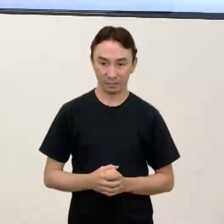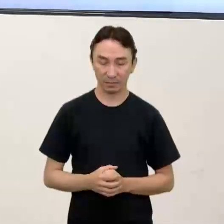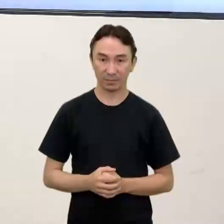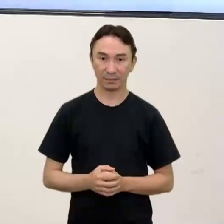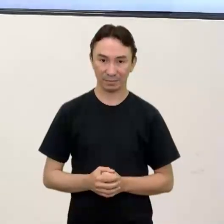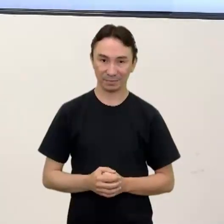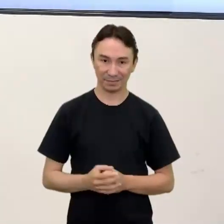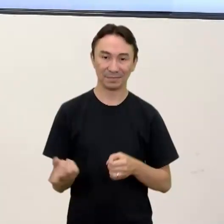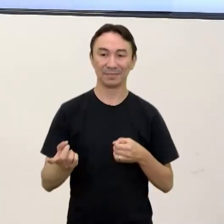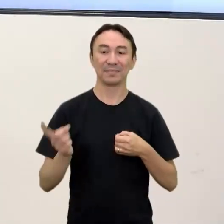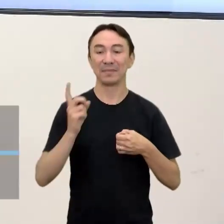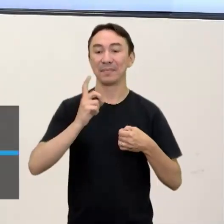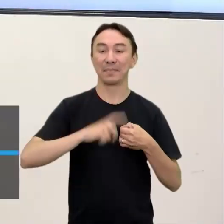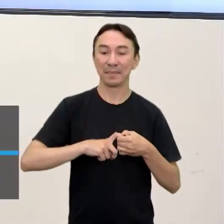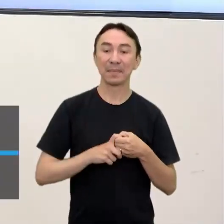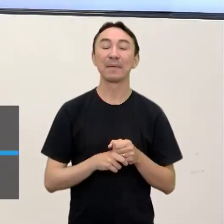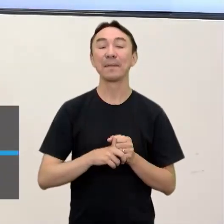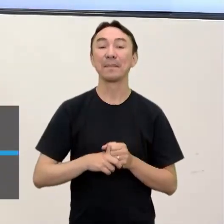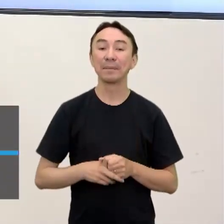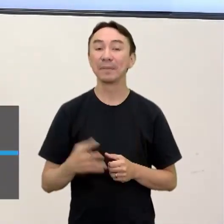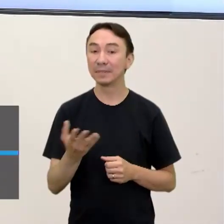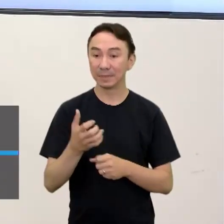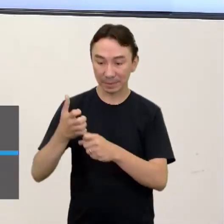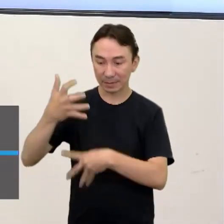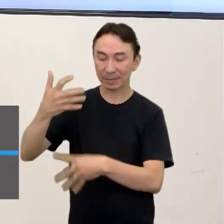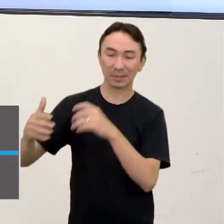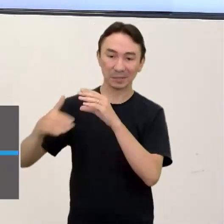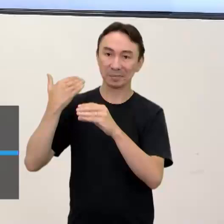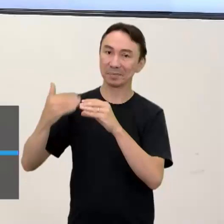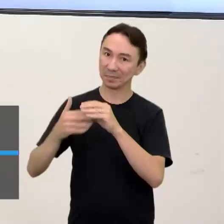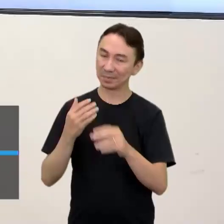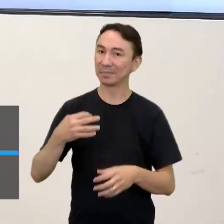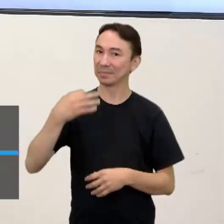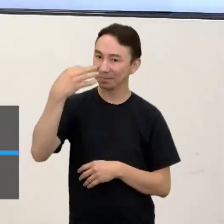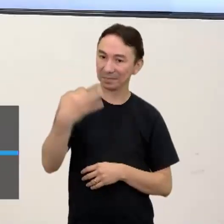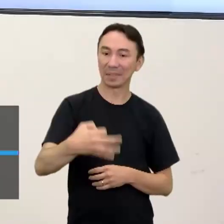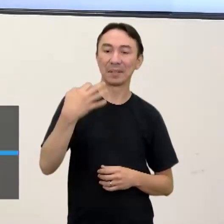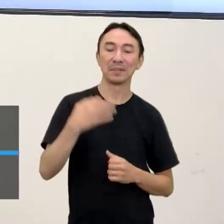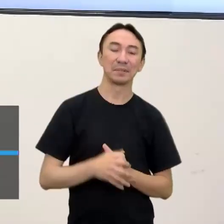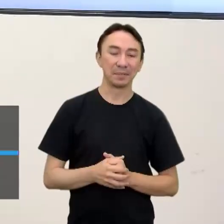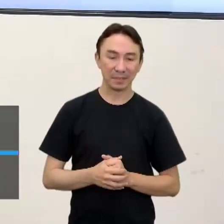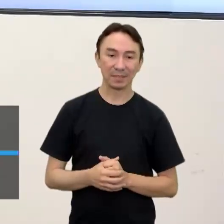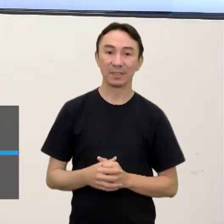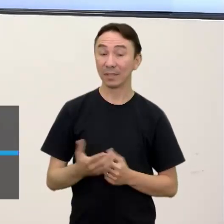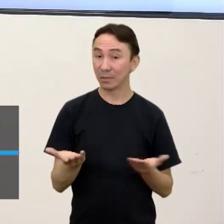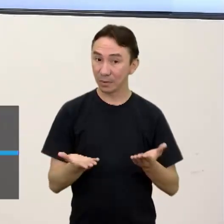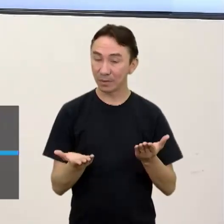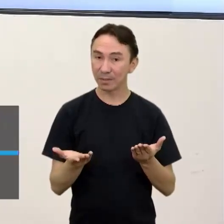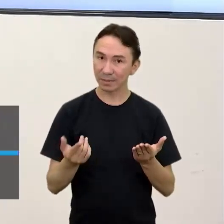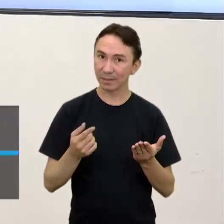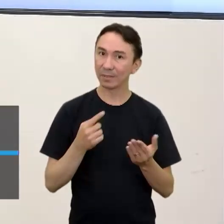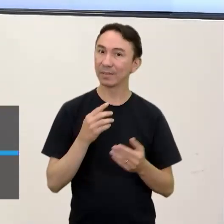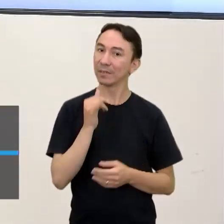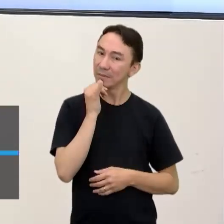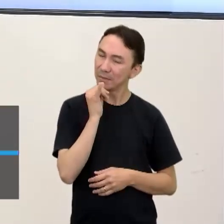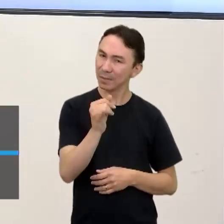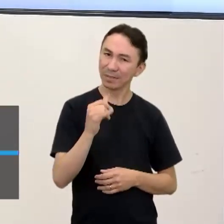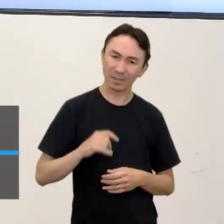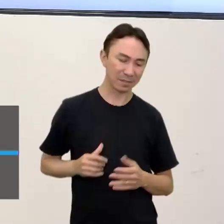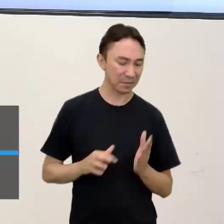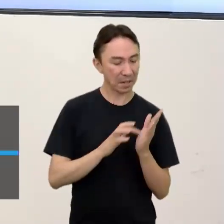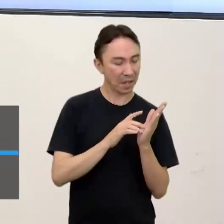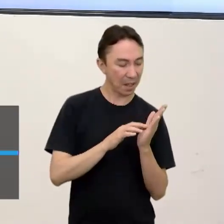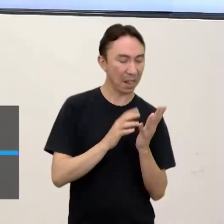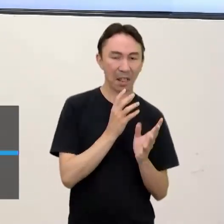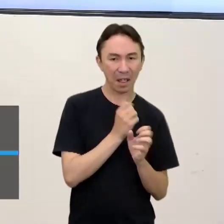Voltamos aqui, pessoal, isso mesmo, a galerinha tá dando respostas corretas. Aqui a gente tá falando, não vale usar a calculadora, é isso mesmo, pessoal.